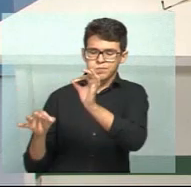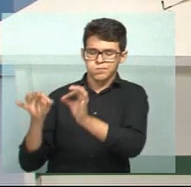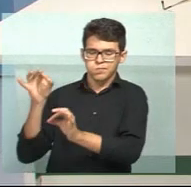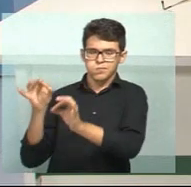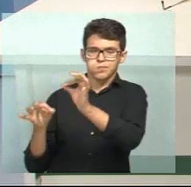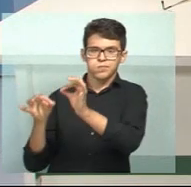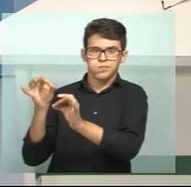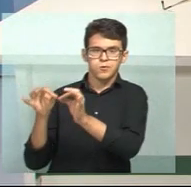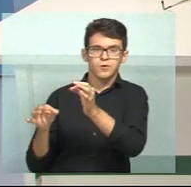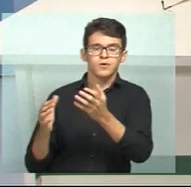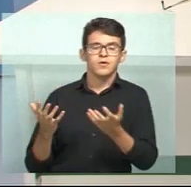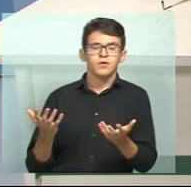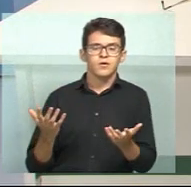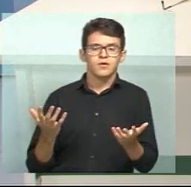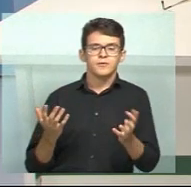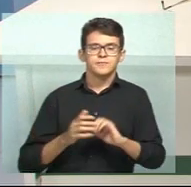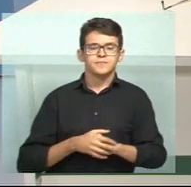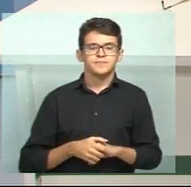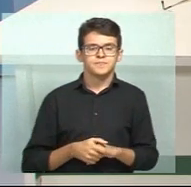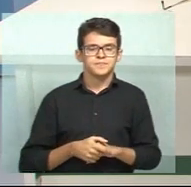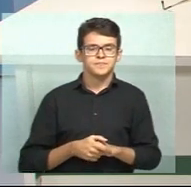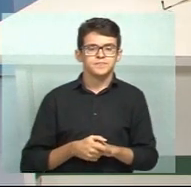que vai acontecer.